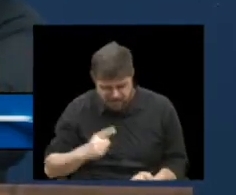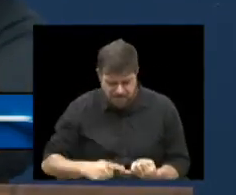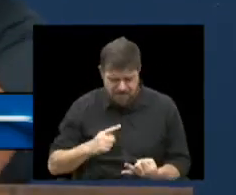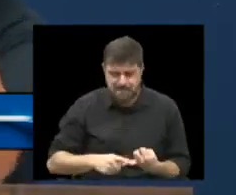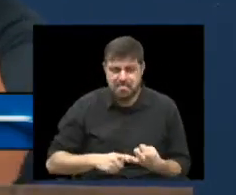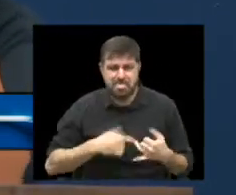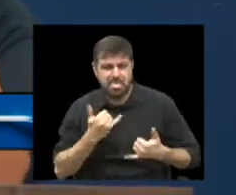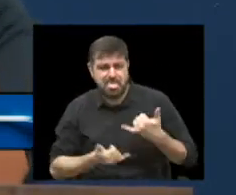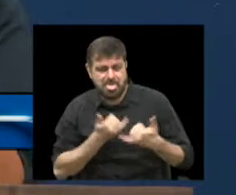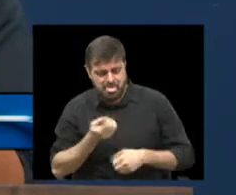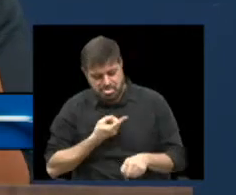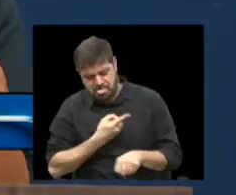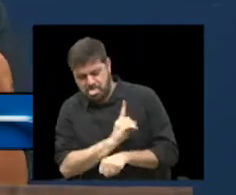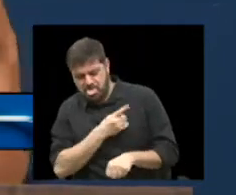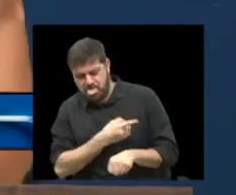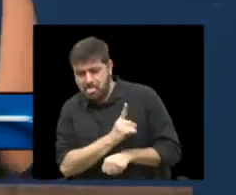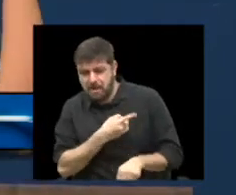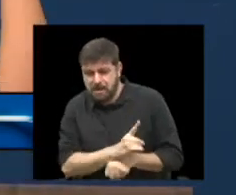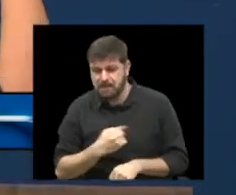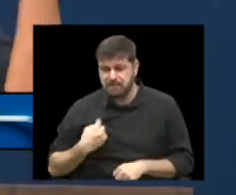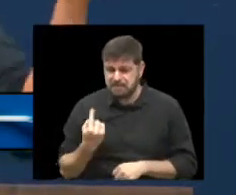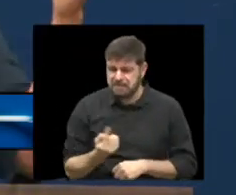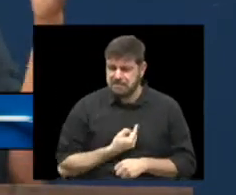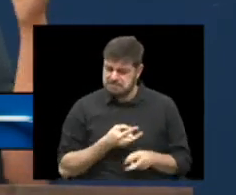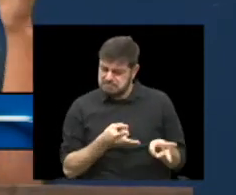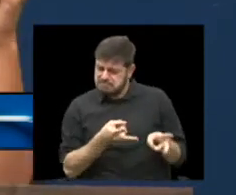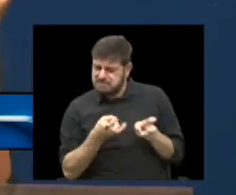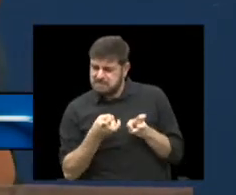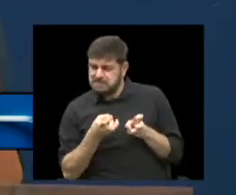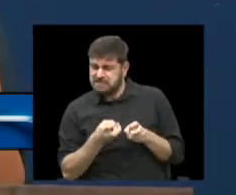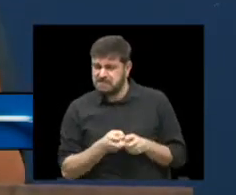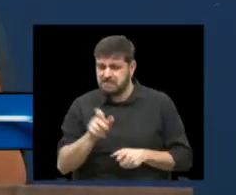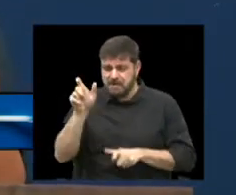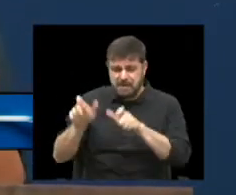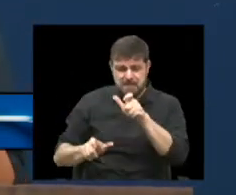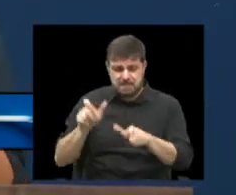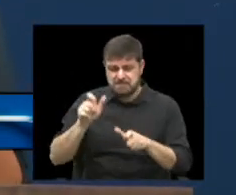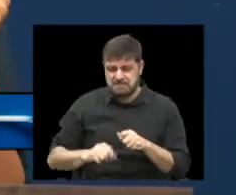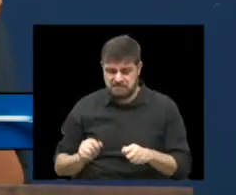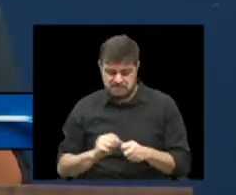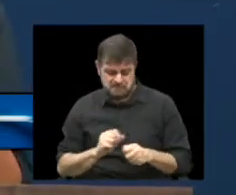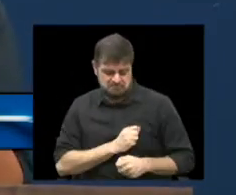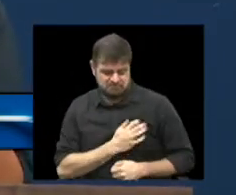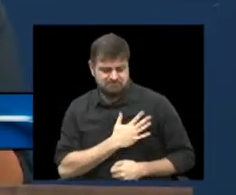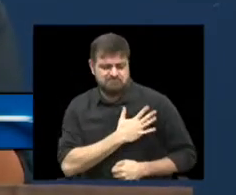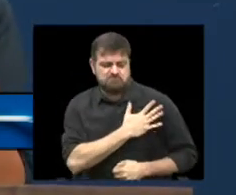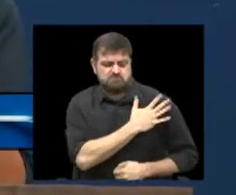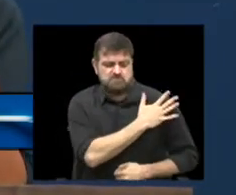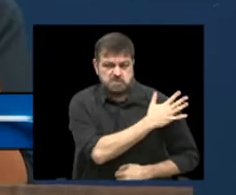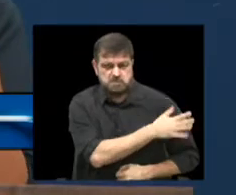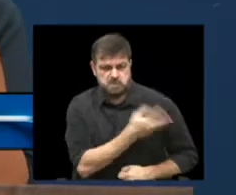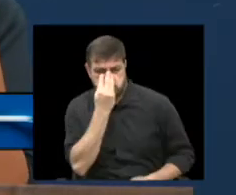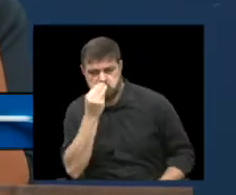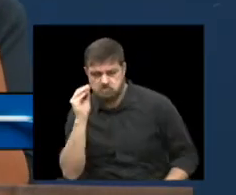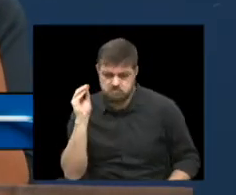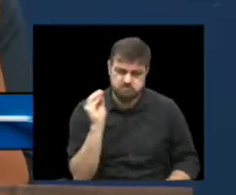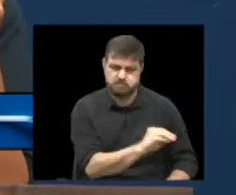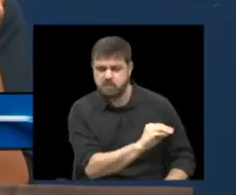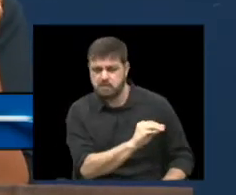ouve brincadeirinha, quando a gente ouve declarações homofóbicas,